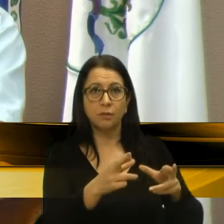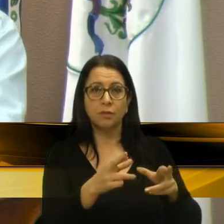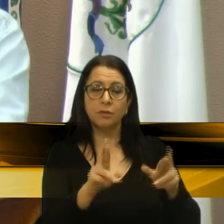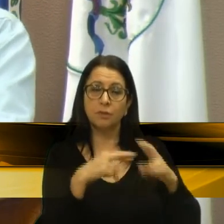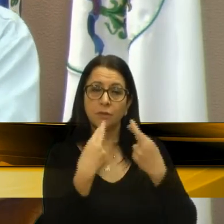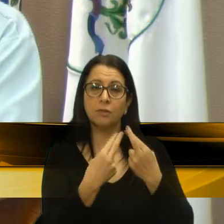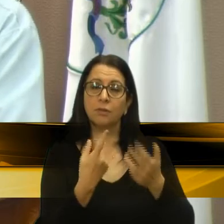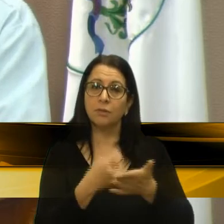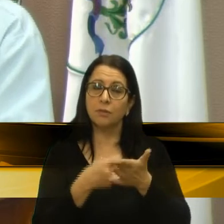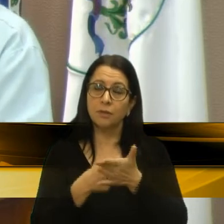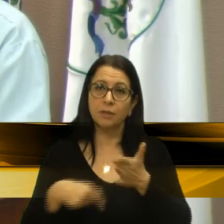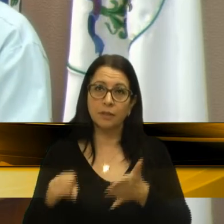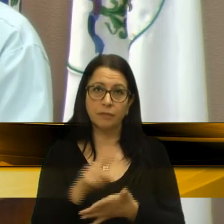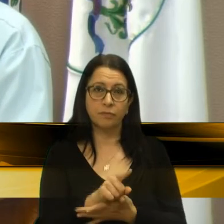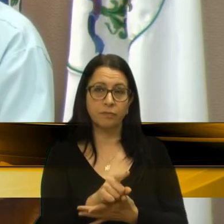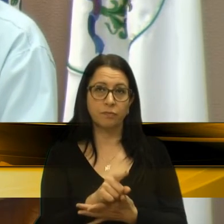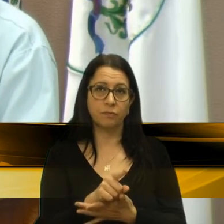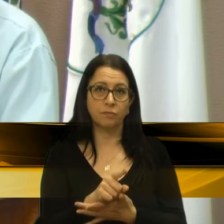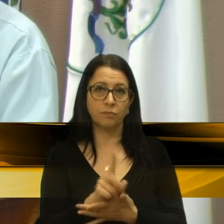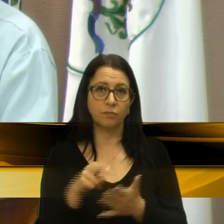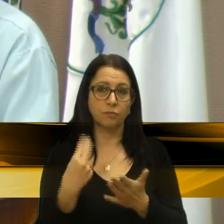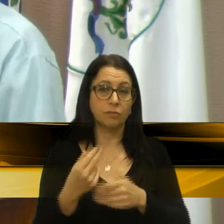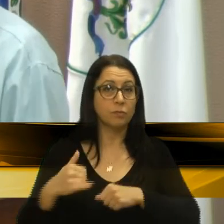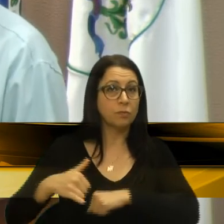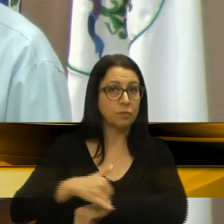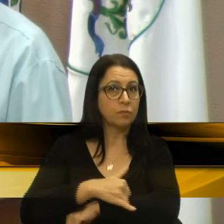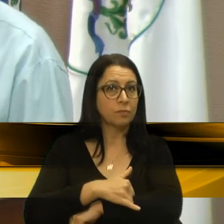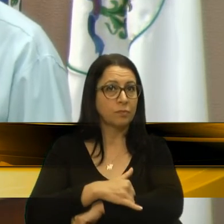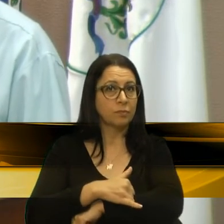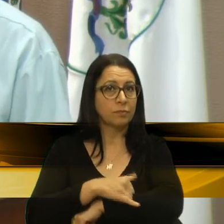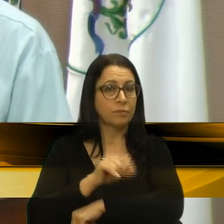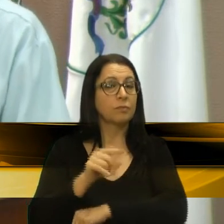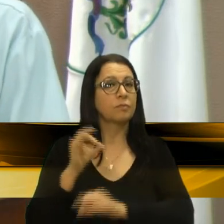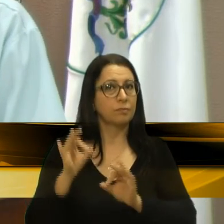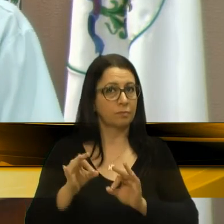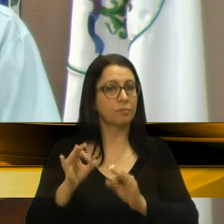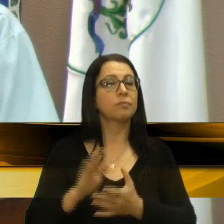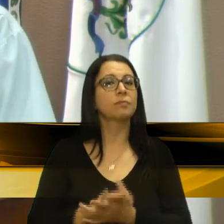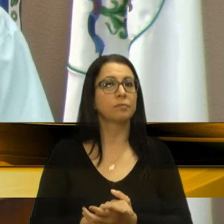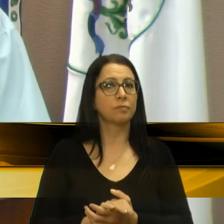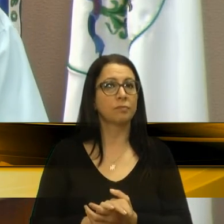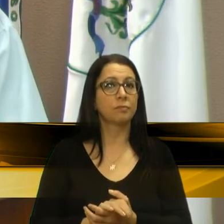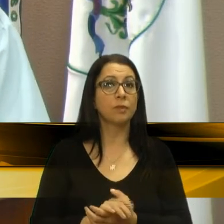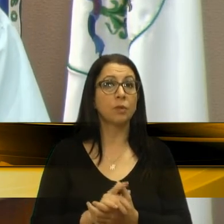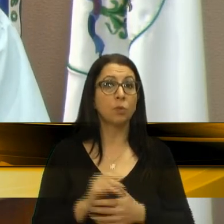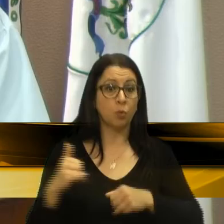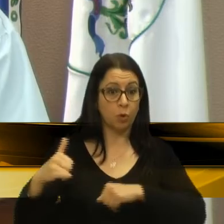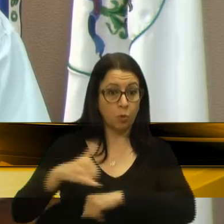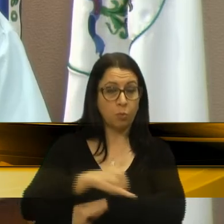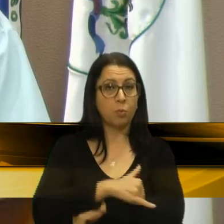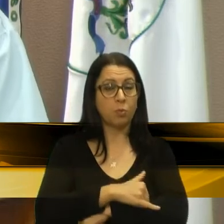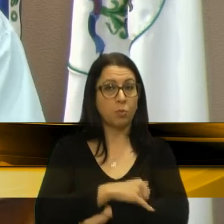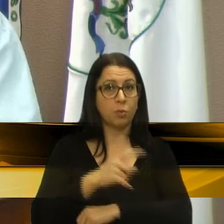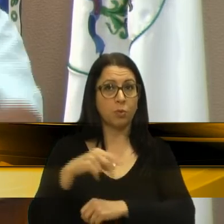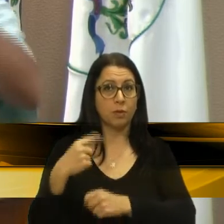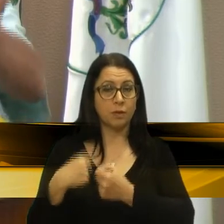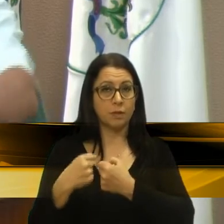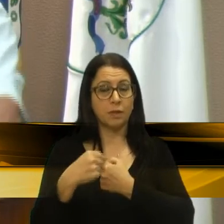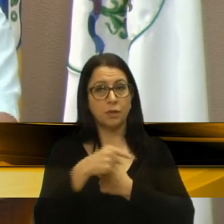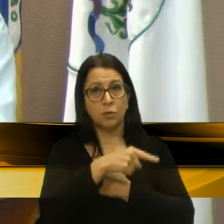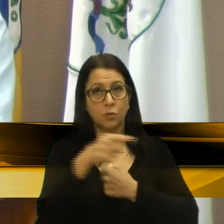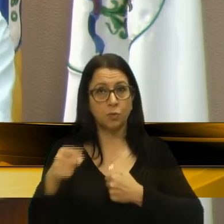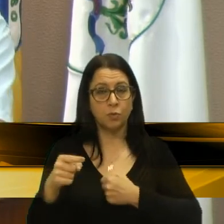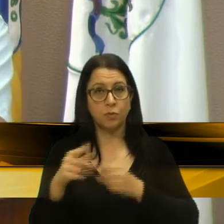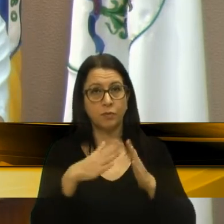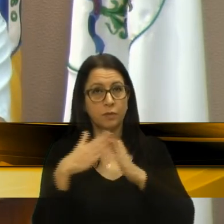cobrando então o nosso aeroporto e e com certeza com a vinda do aeroporto na cidade e assim outras cidades